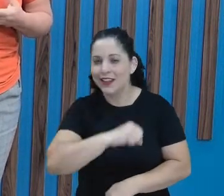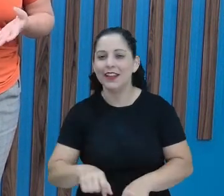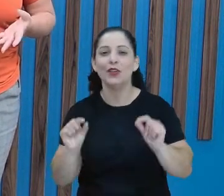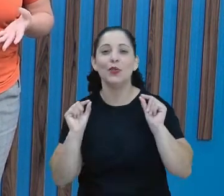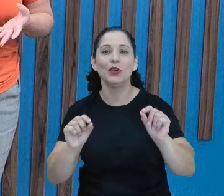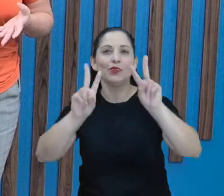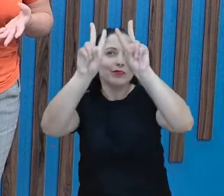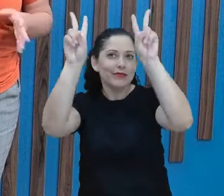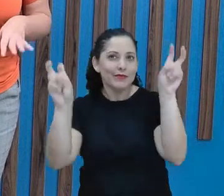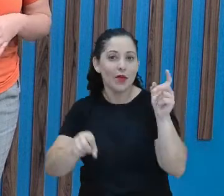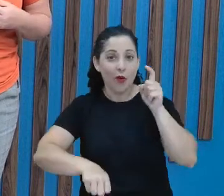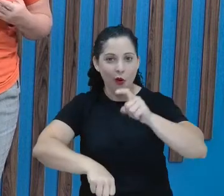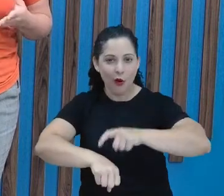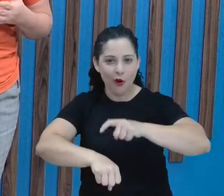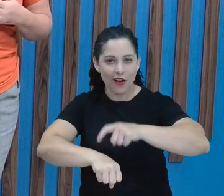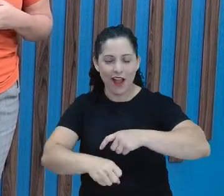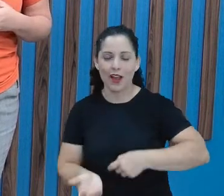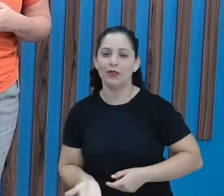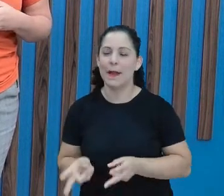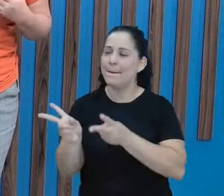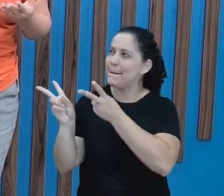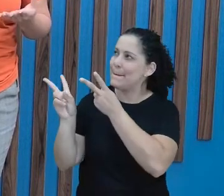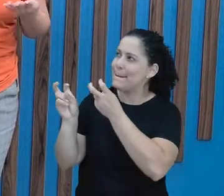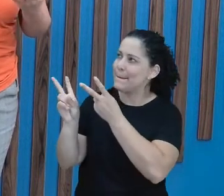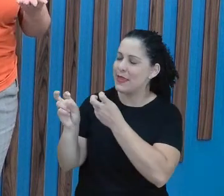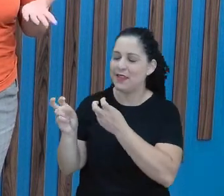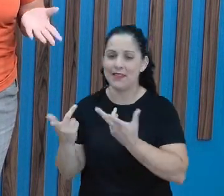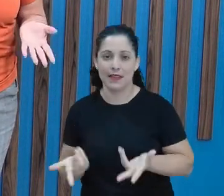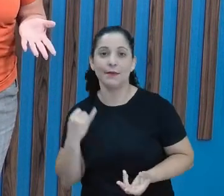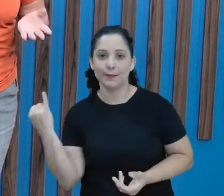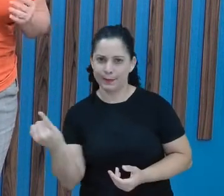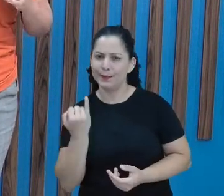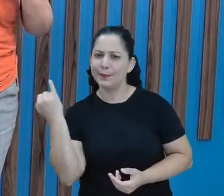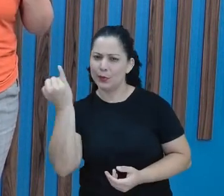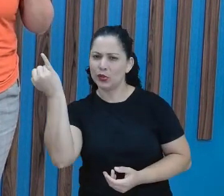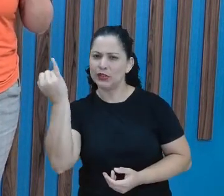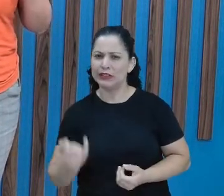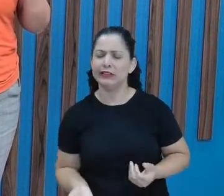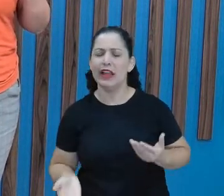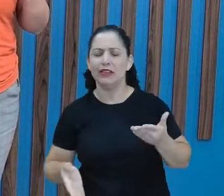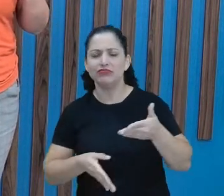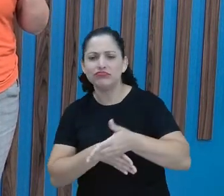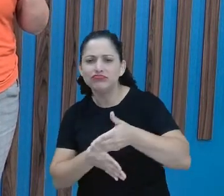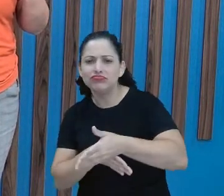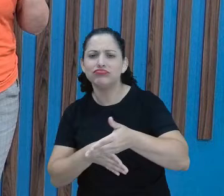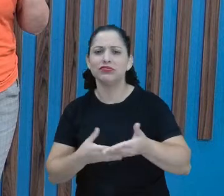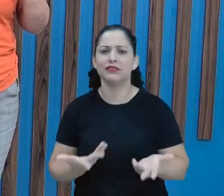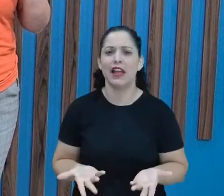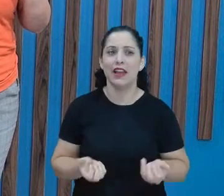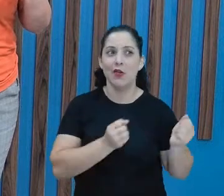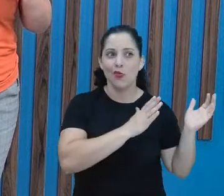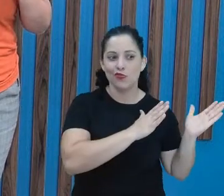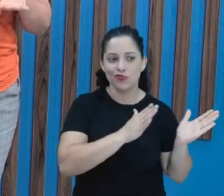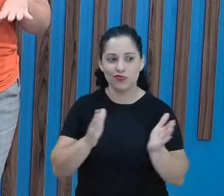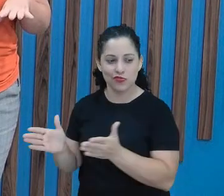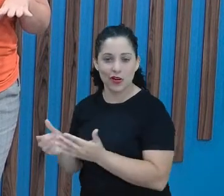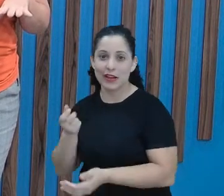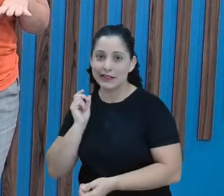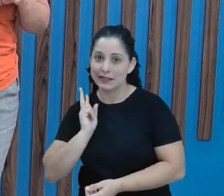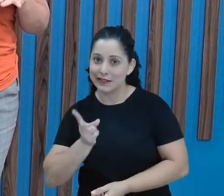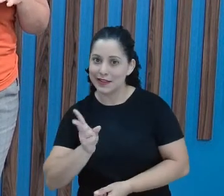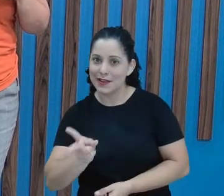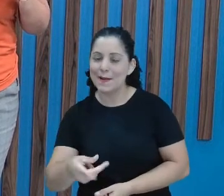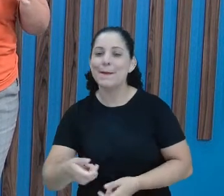os horários, sobre ler o relógio, que é muito importante, porque você vai ao longo aí da sua vida, ter sempre